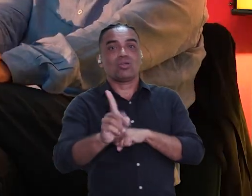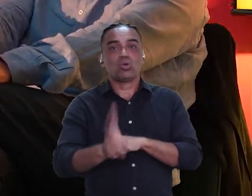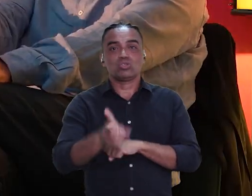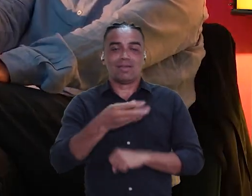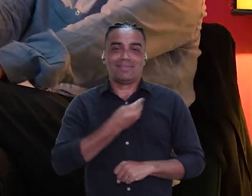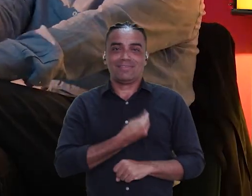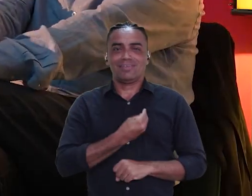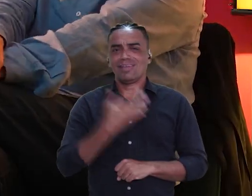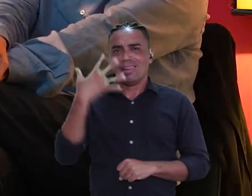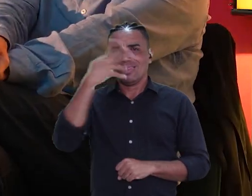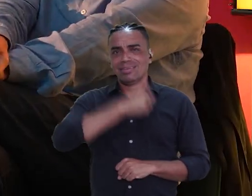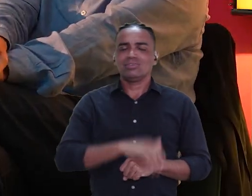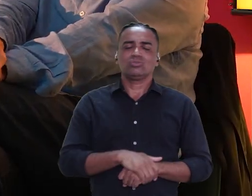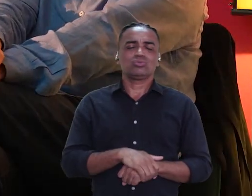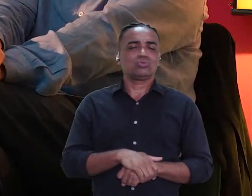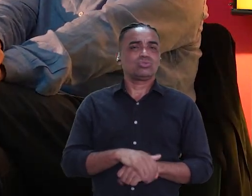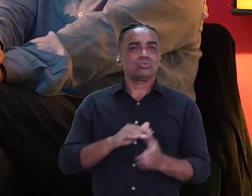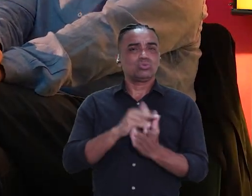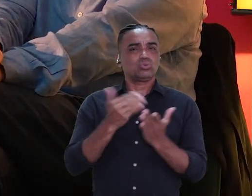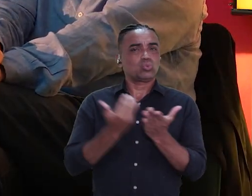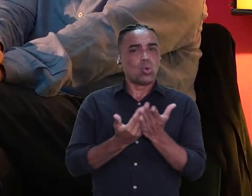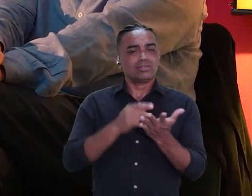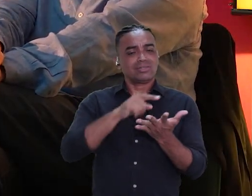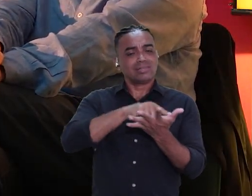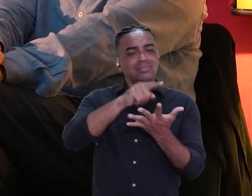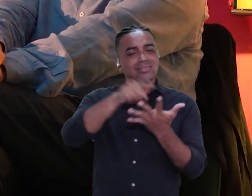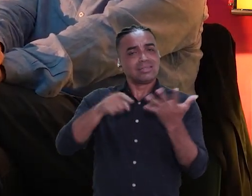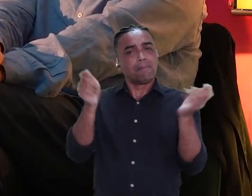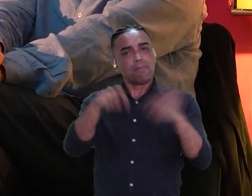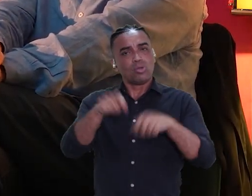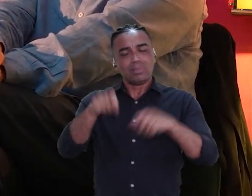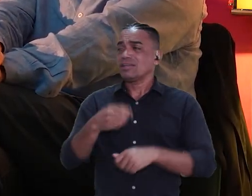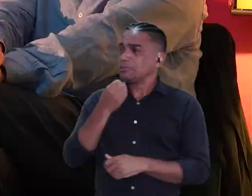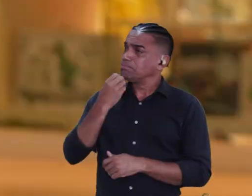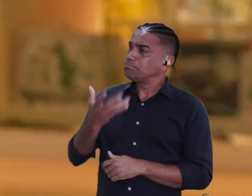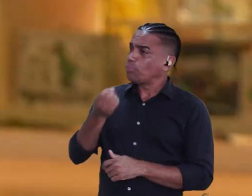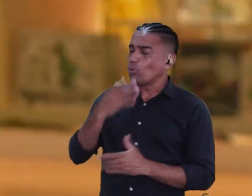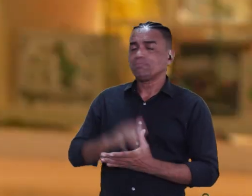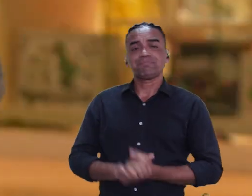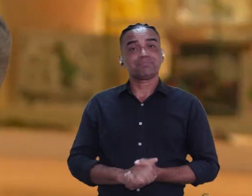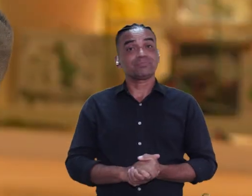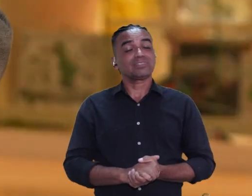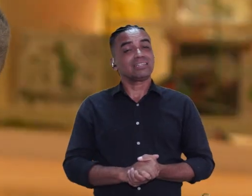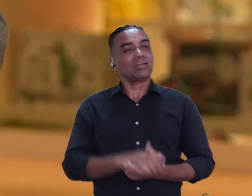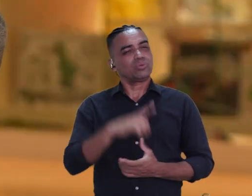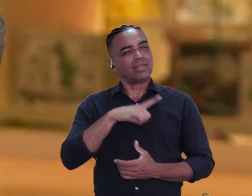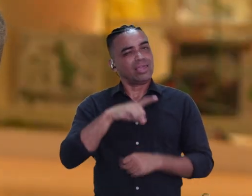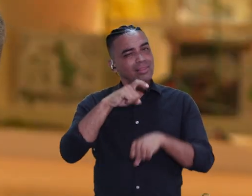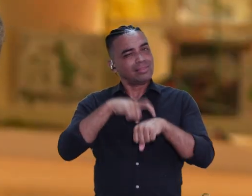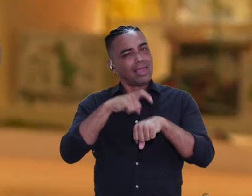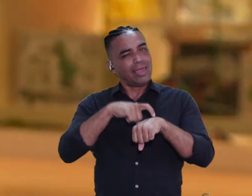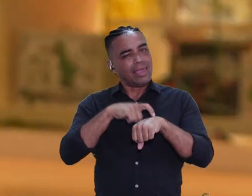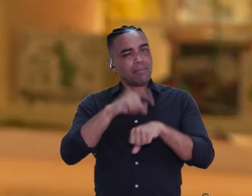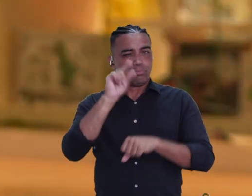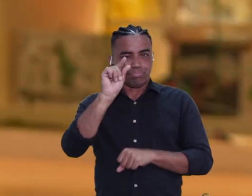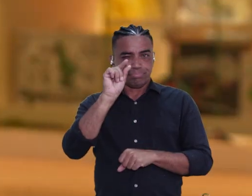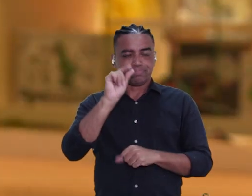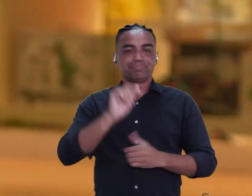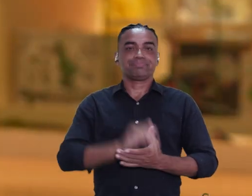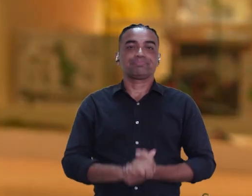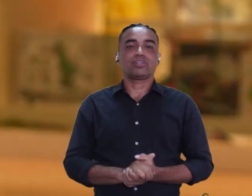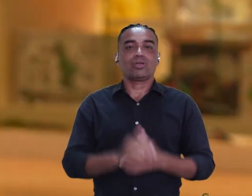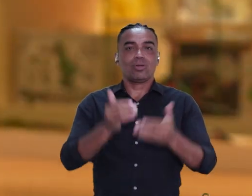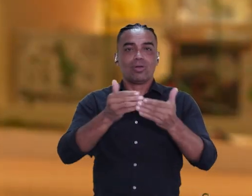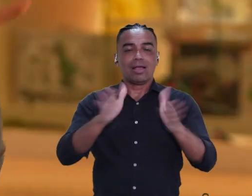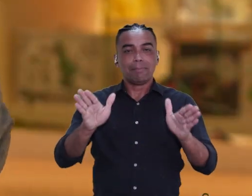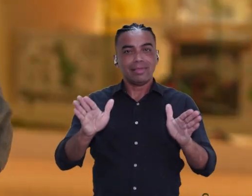Muito lindo isso. Muito bom. Todas essas possibilidades. Muito bom. Olha aqui, a gente ainda tem uns minutinhos. Eu